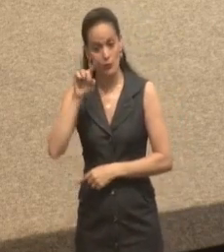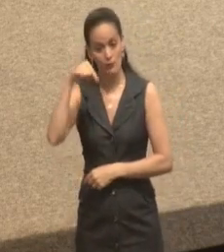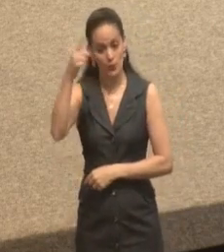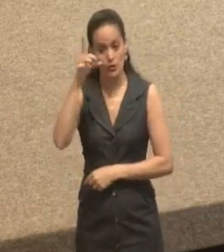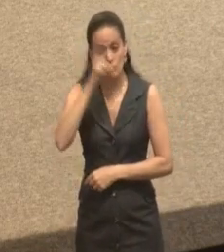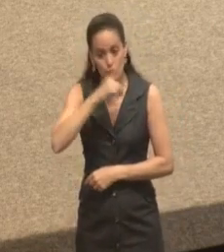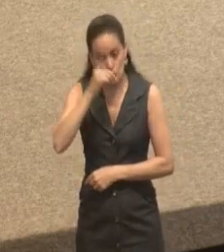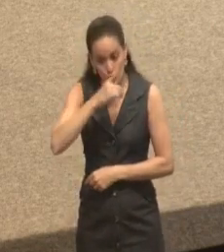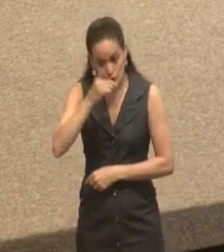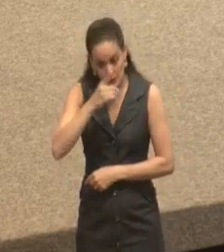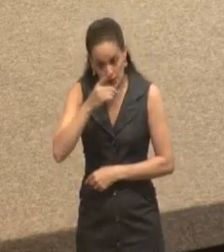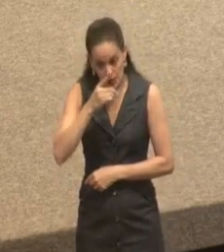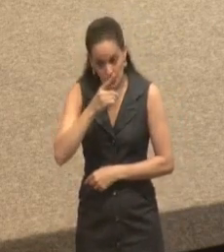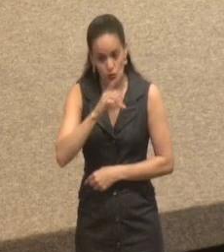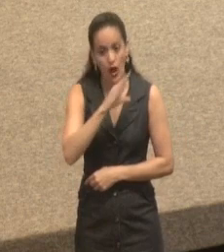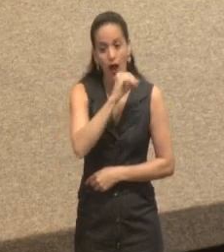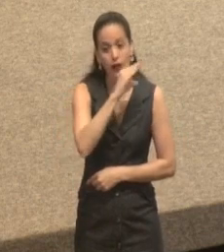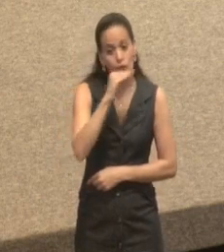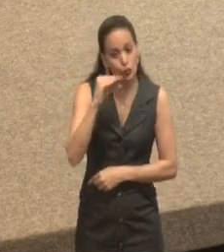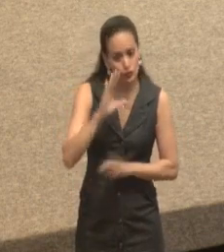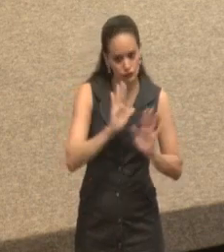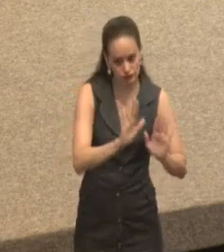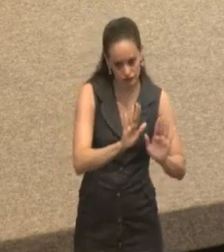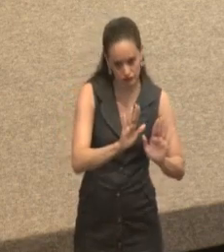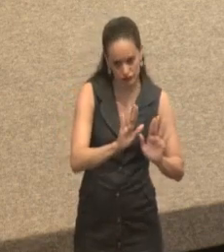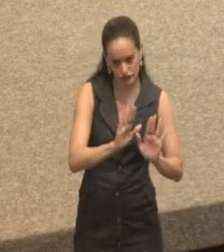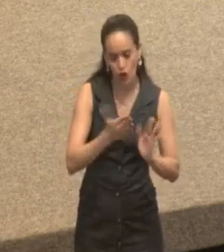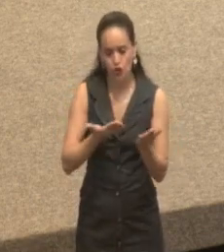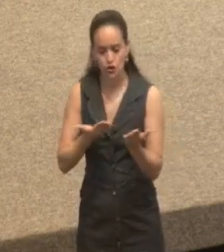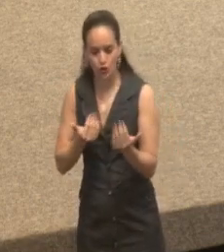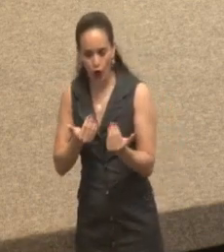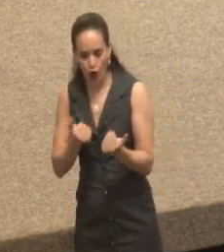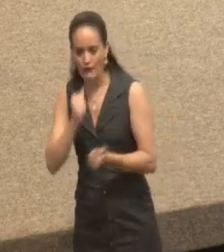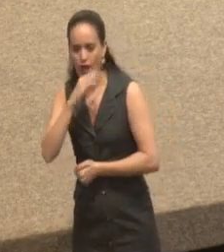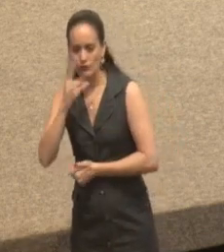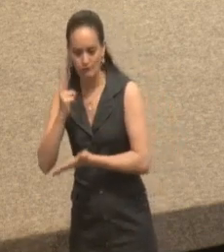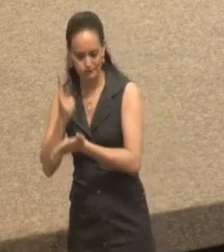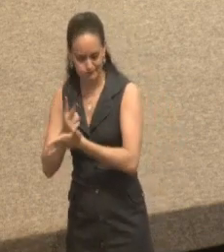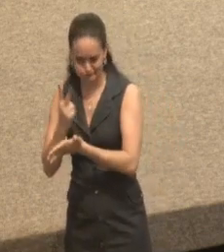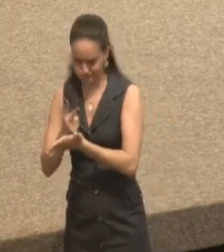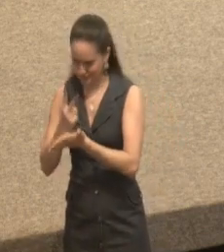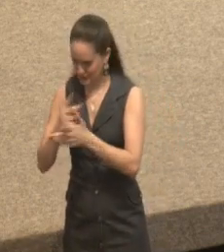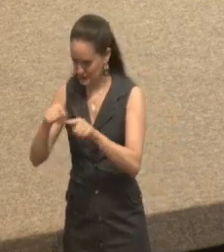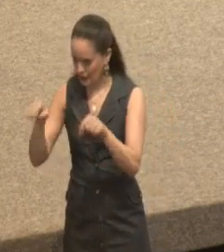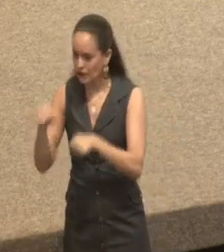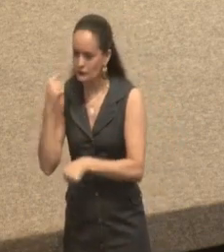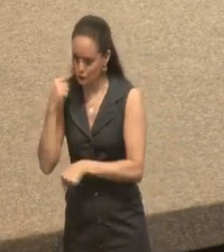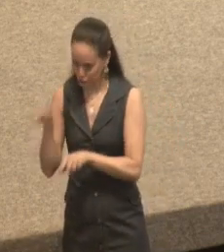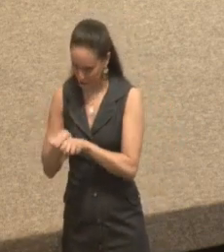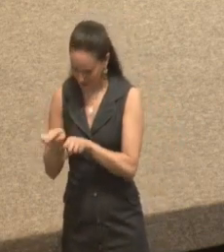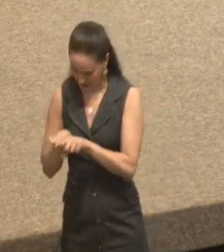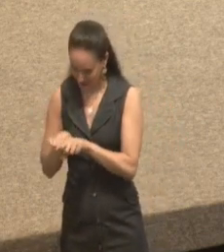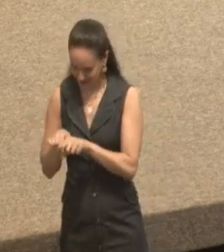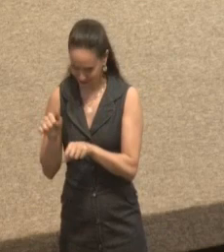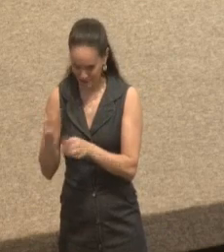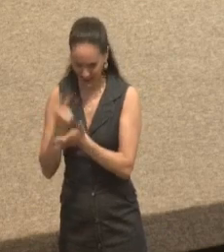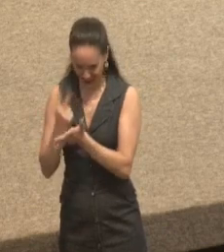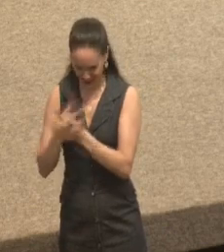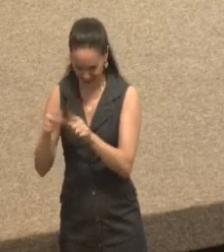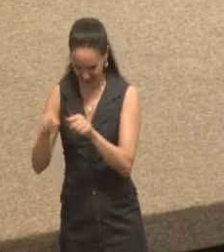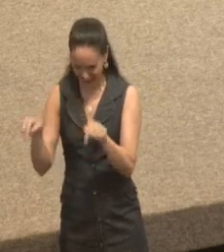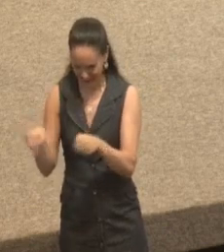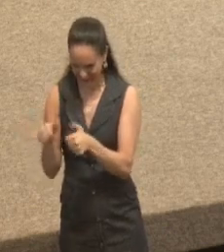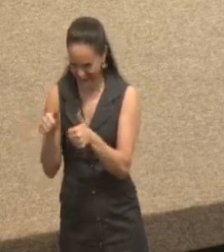única no domingo que vem. Que Deus nos abençoe a todos e tenhamos um domingo nos braços do Senhor.